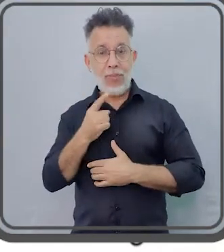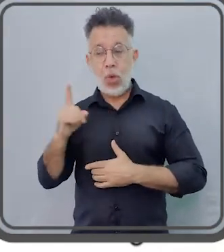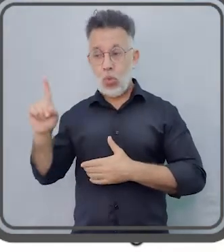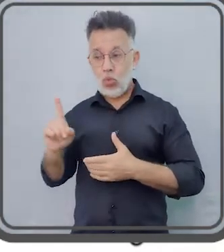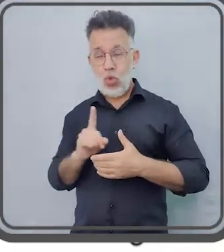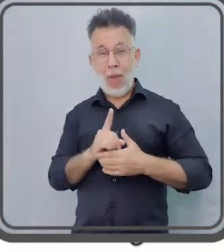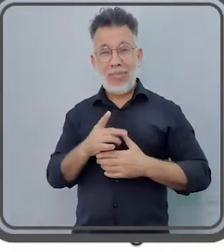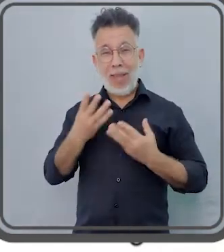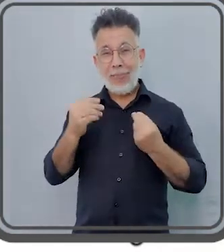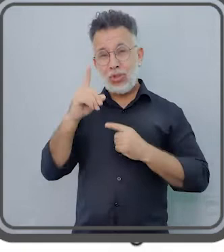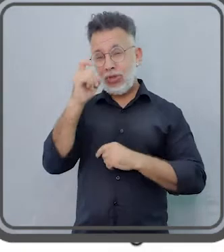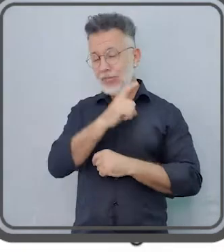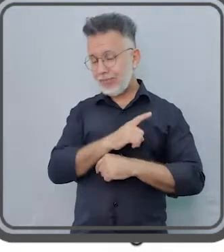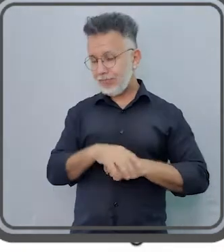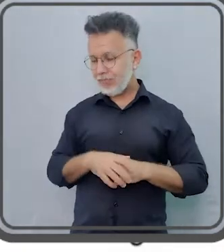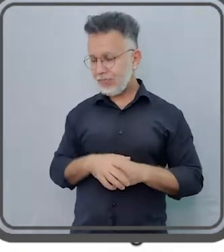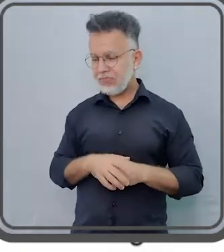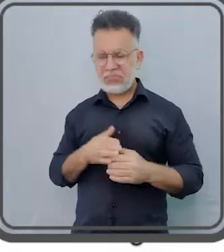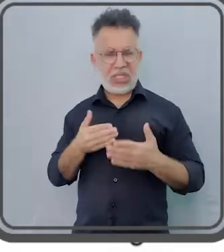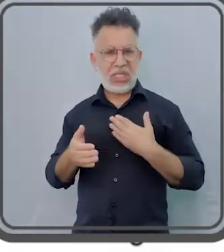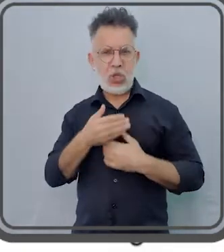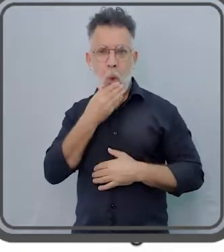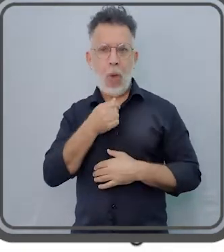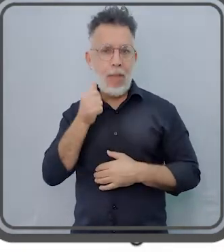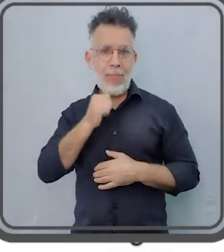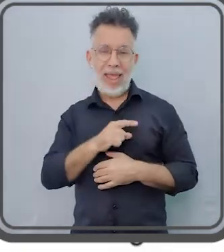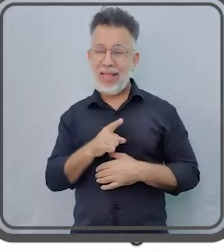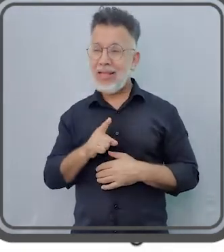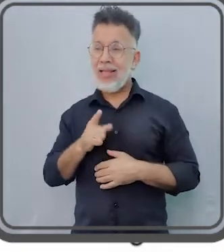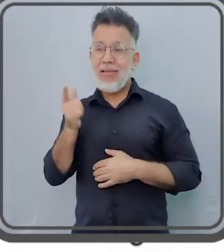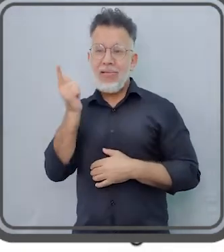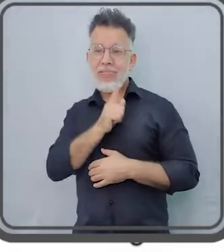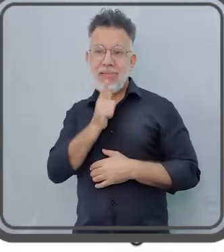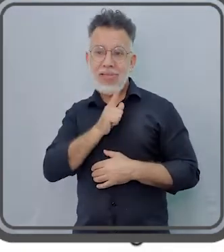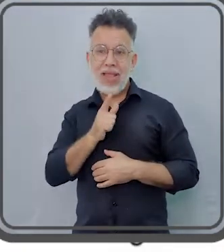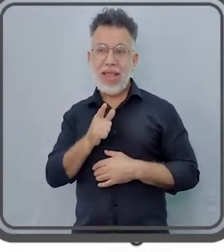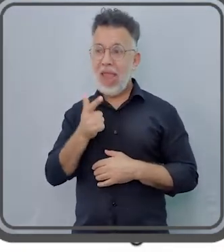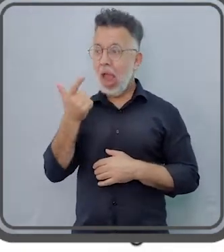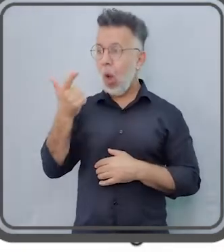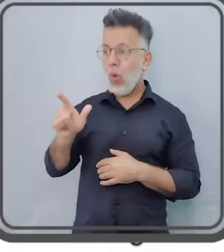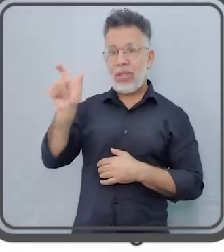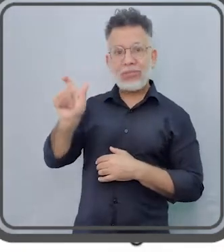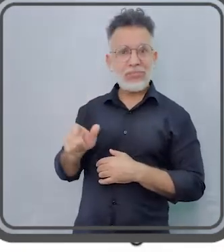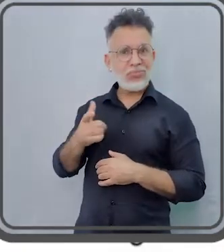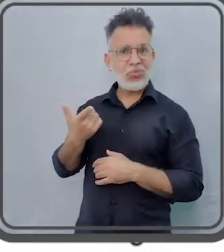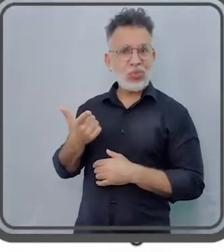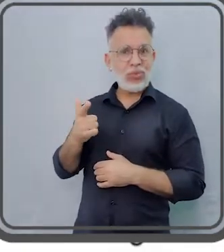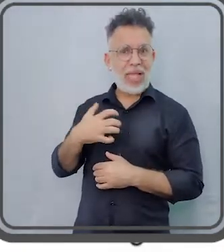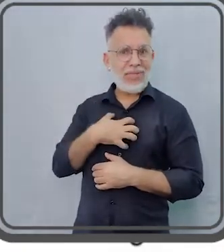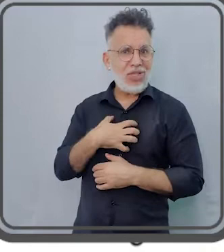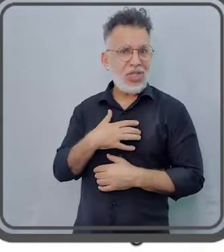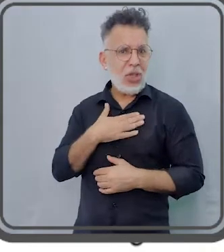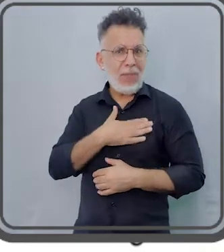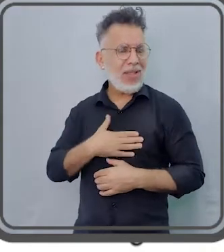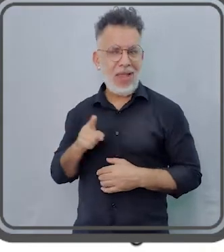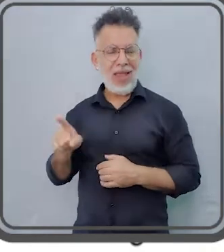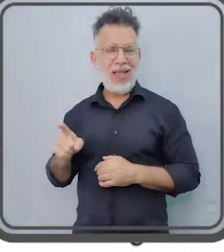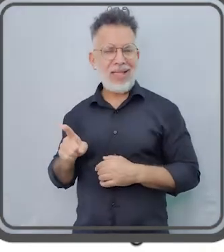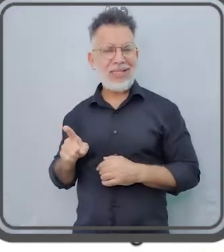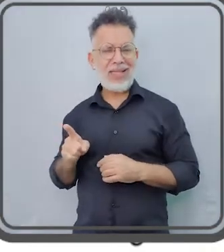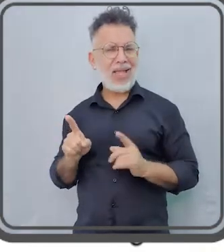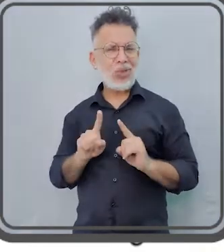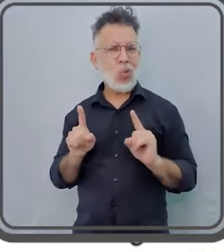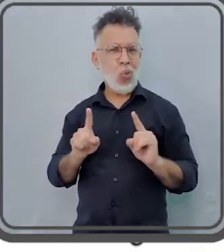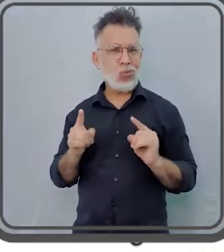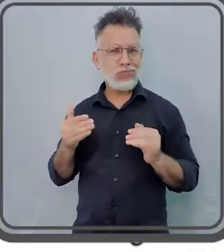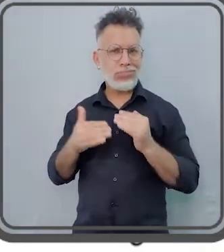pessoa, seja homem ou seja mulher, se beneficiar de uma relação que a outra pessoa não está sentindo prazer. Isso não existe, isso não é o gênese de uma relação, né? As pessoas estão